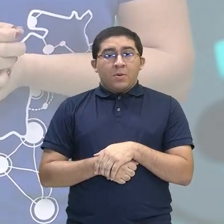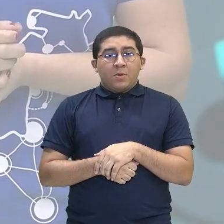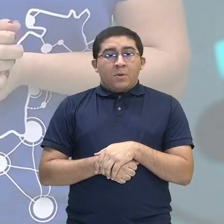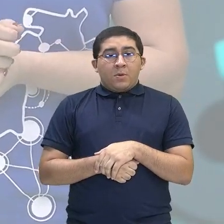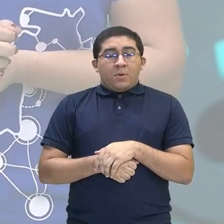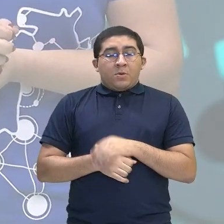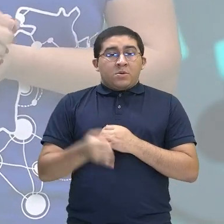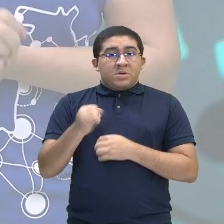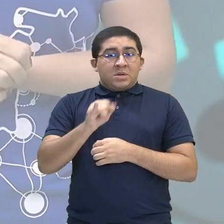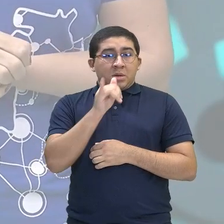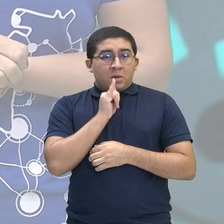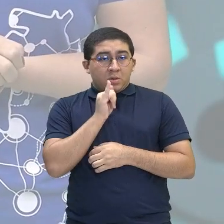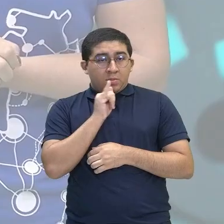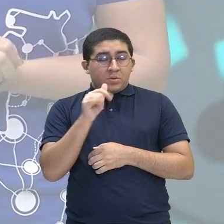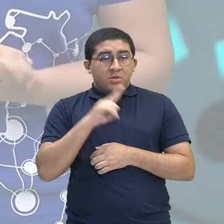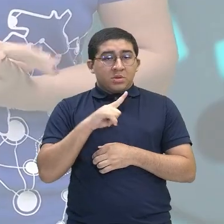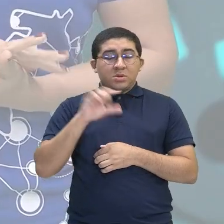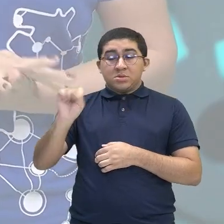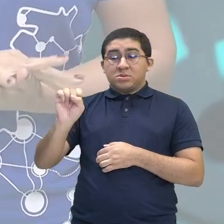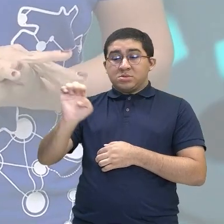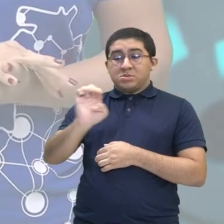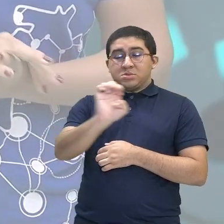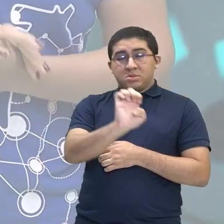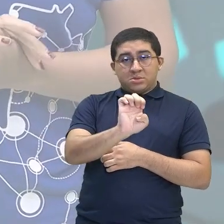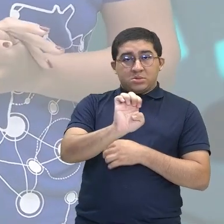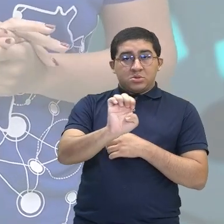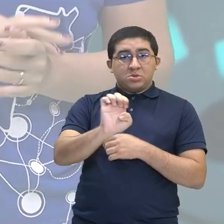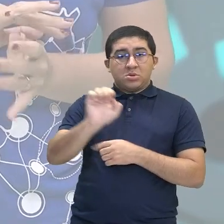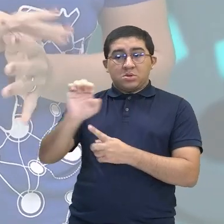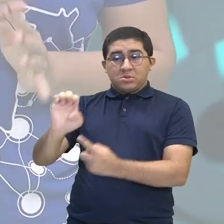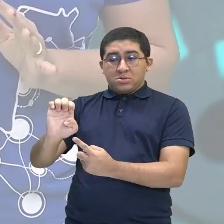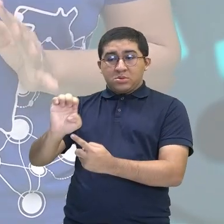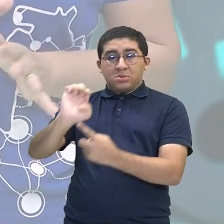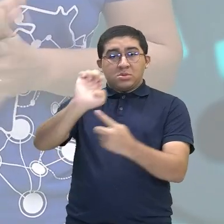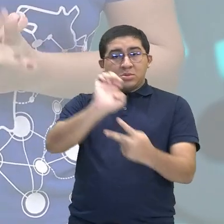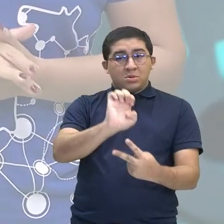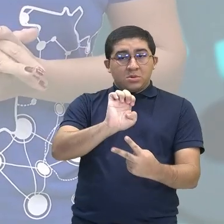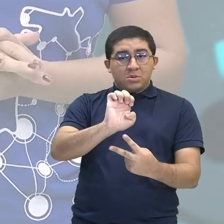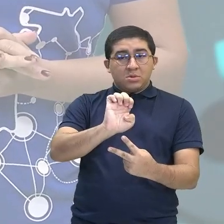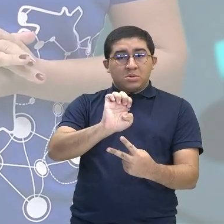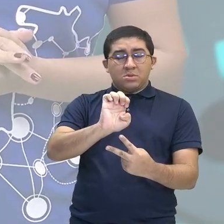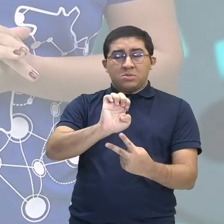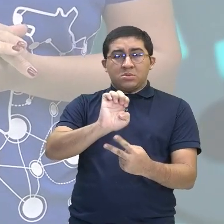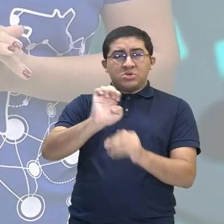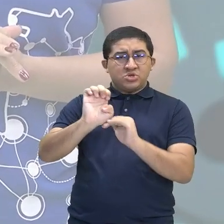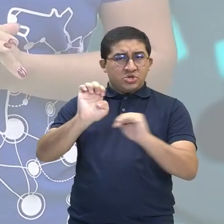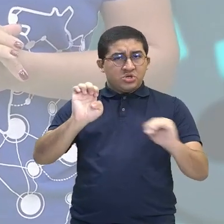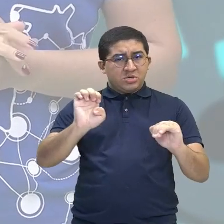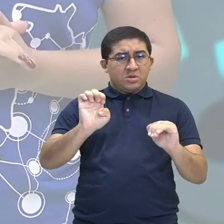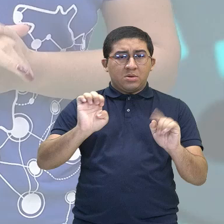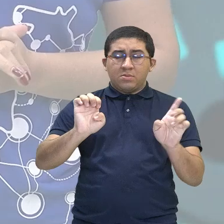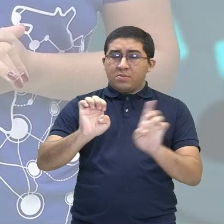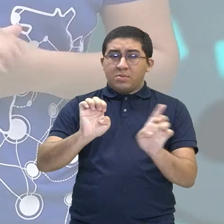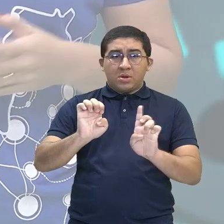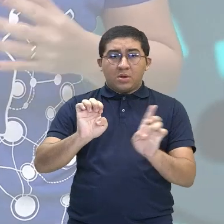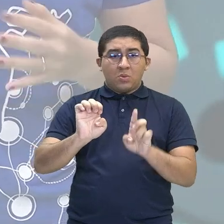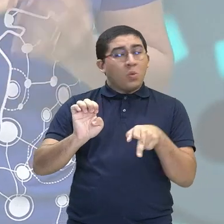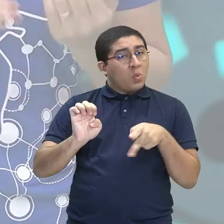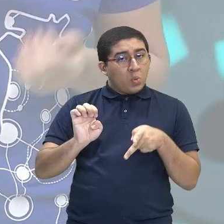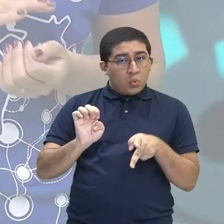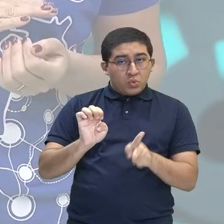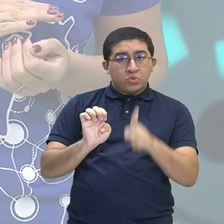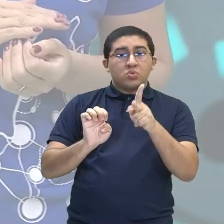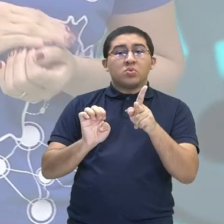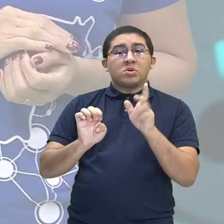E duplicado, vamos ver como é que fica? Você não vai tirar nenhum E aqui não, tá bom, pessoal?